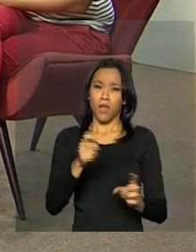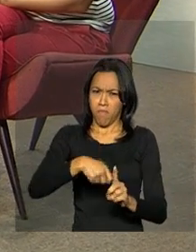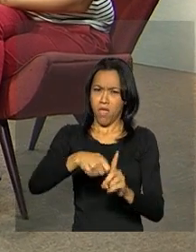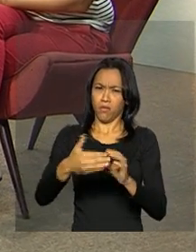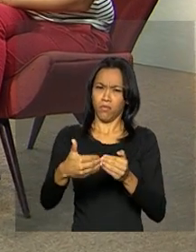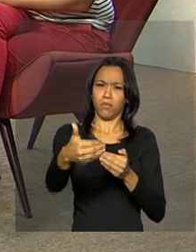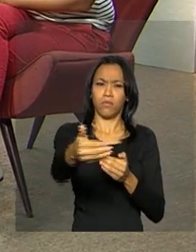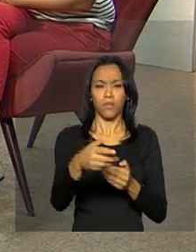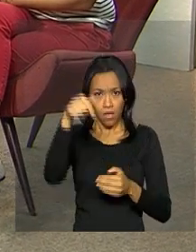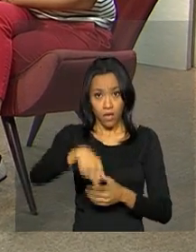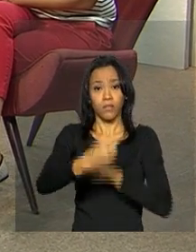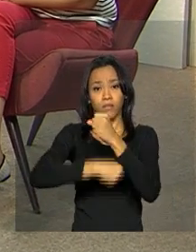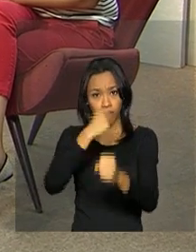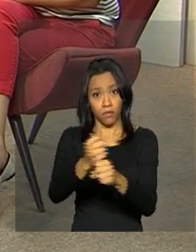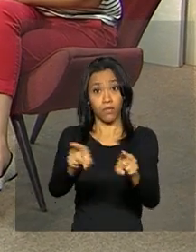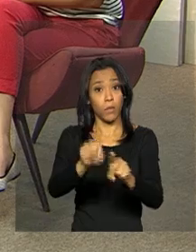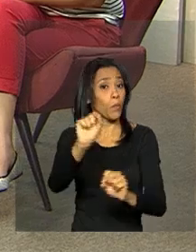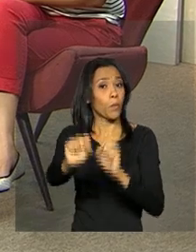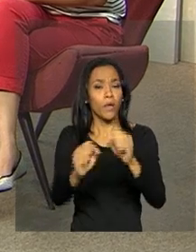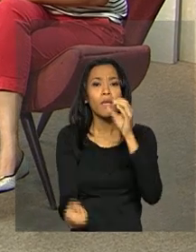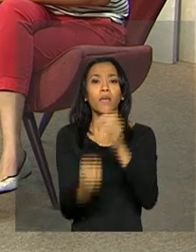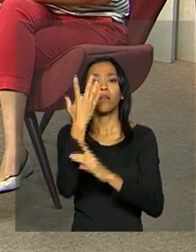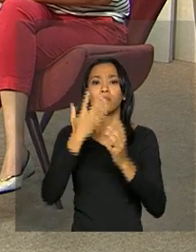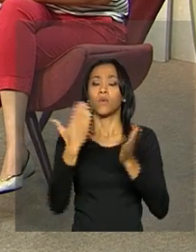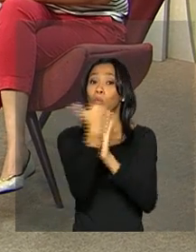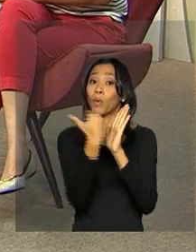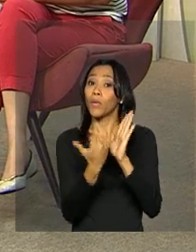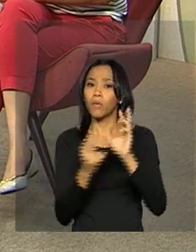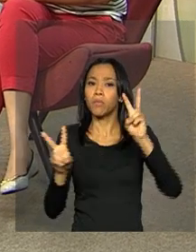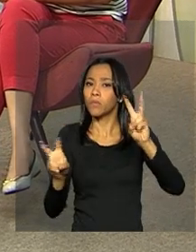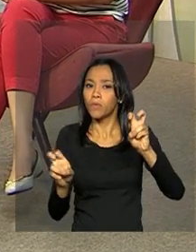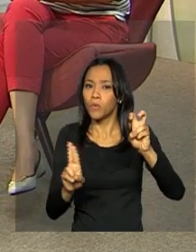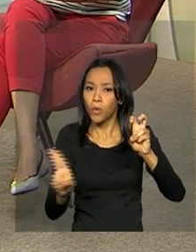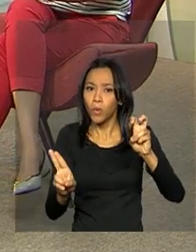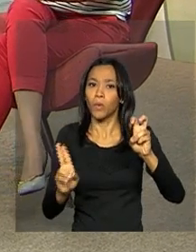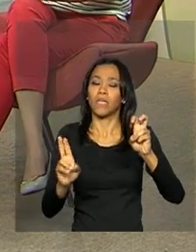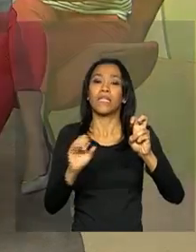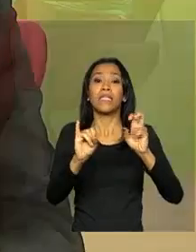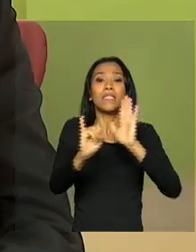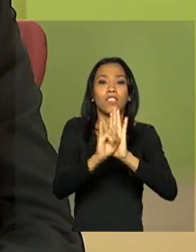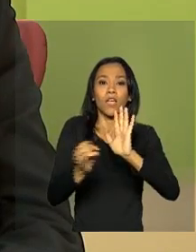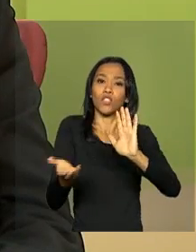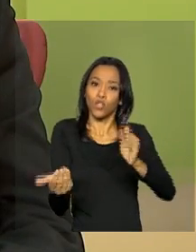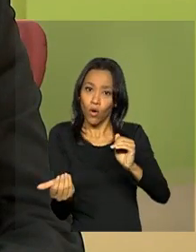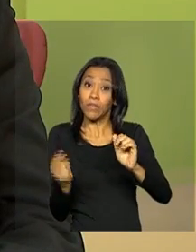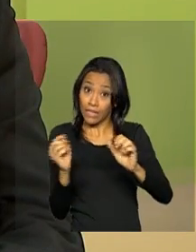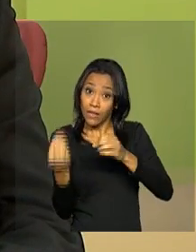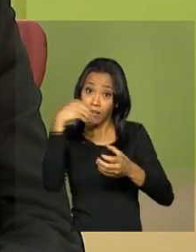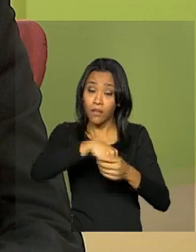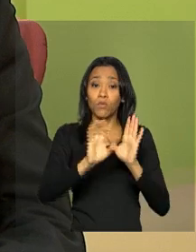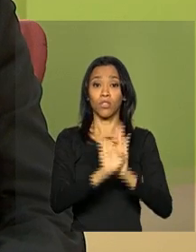e para esse ano ainda, né, a criação do programa Identidade Jovem, que é fruto do Estatuto da Juventude, que foi aprovado